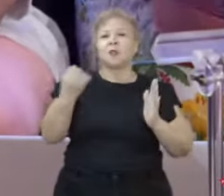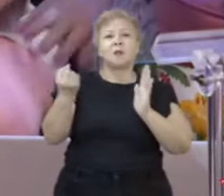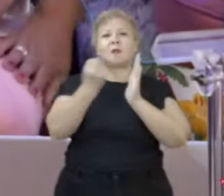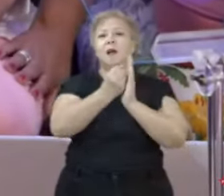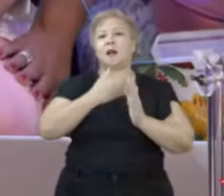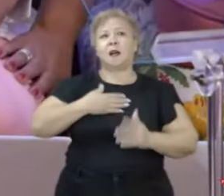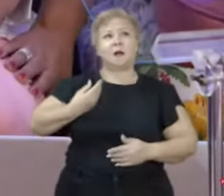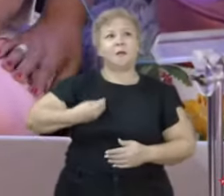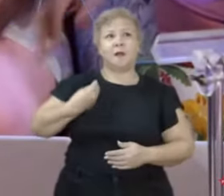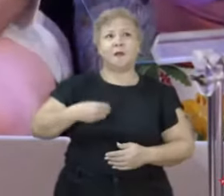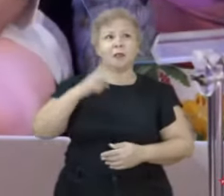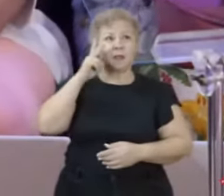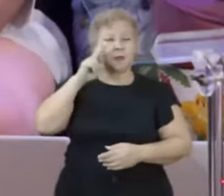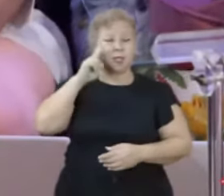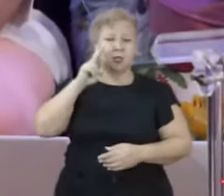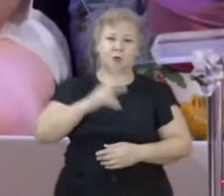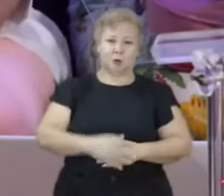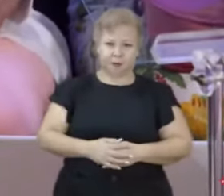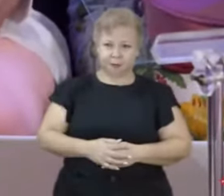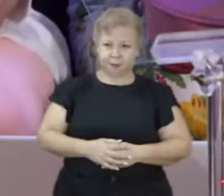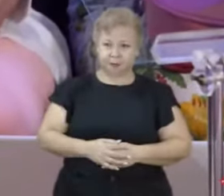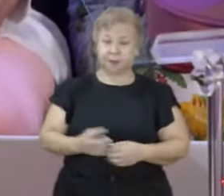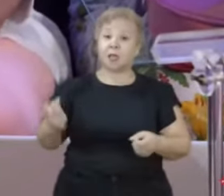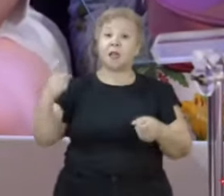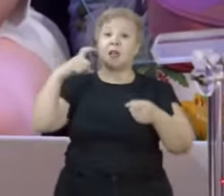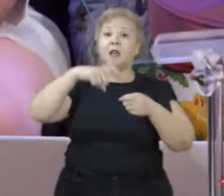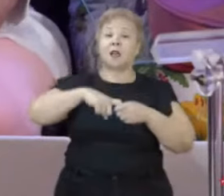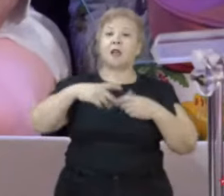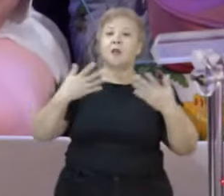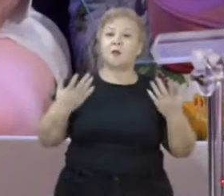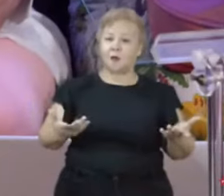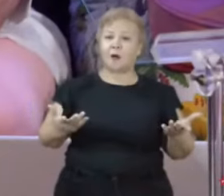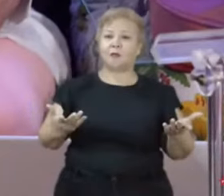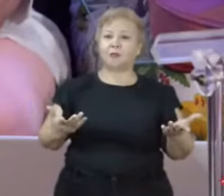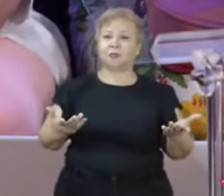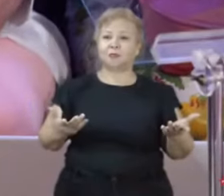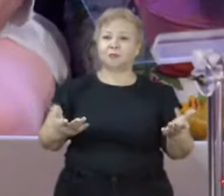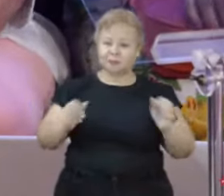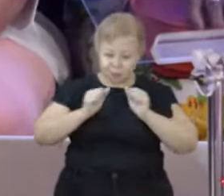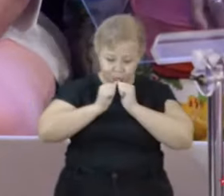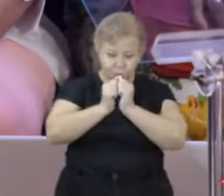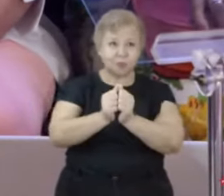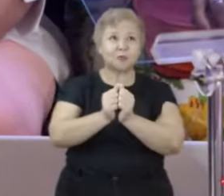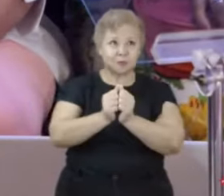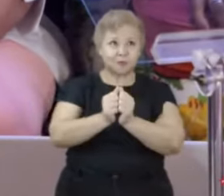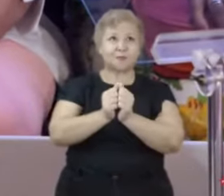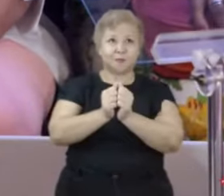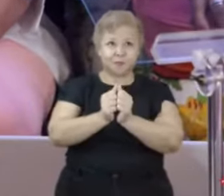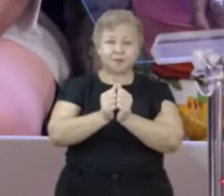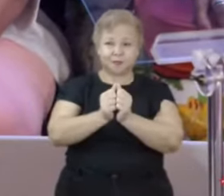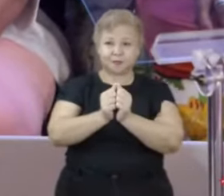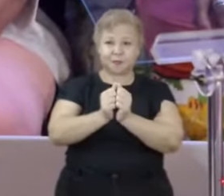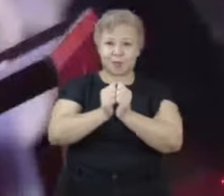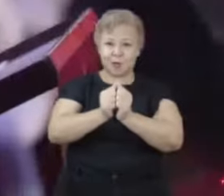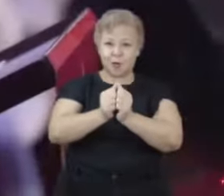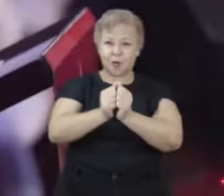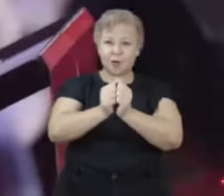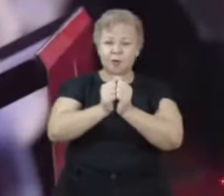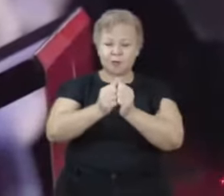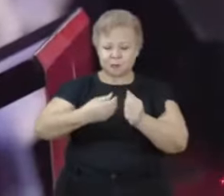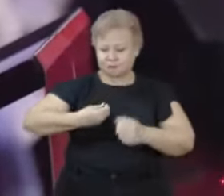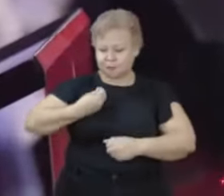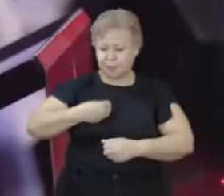história. Eu volto, eu retorno para juntos mantermos vivo o nosso sentimento